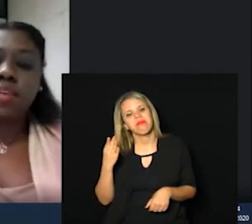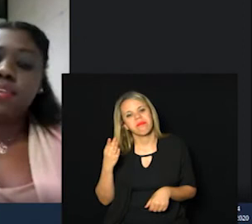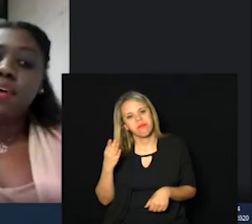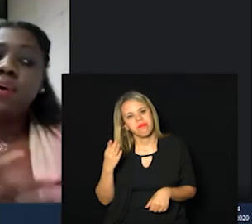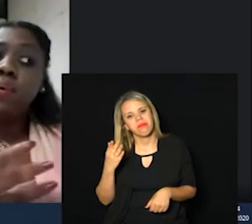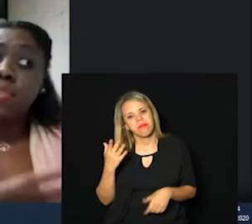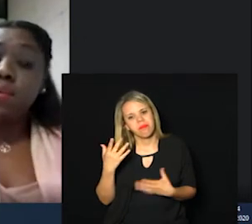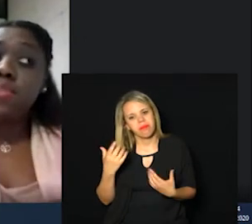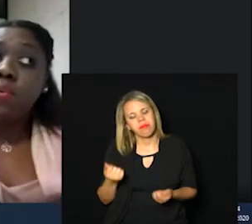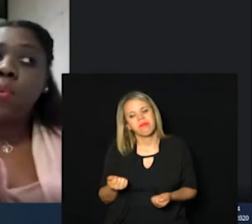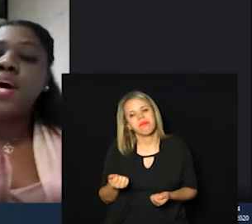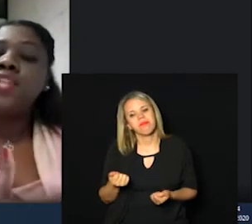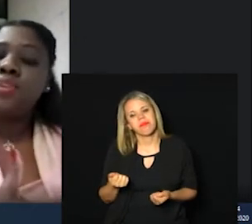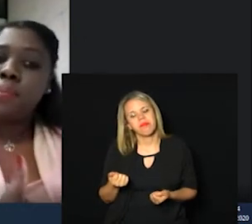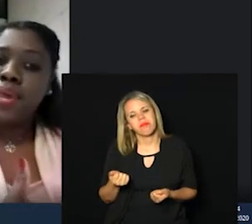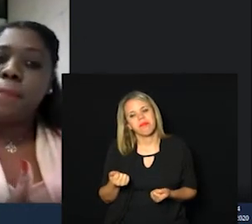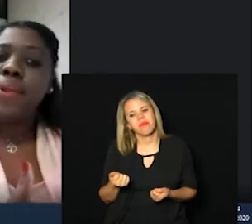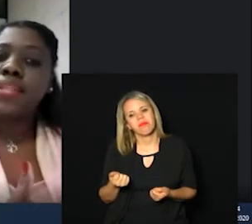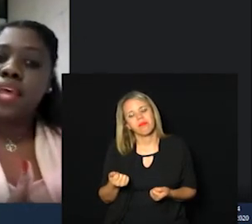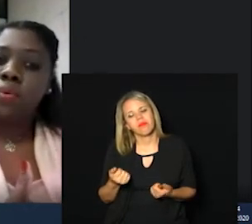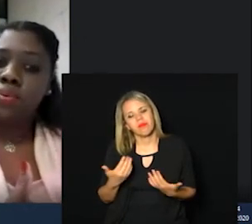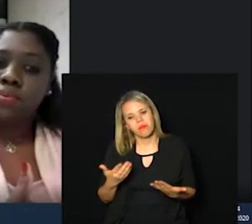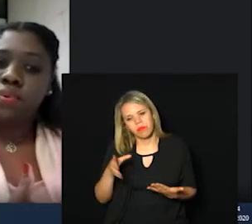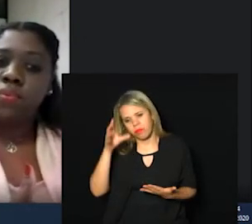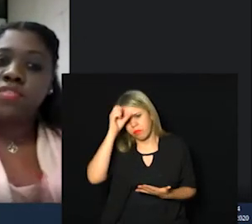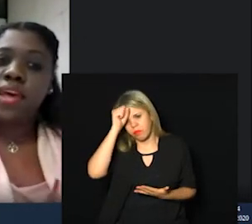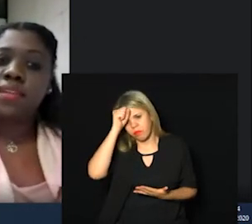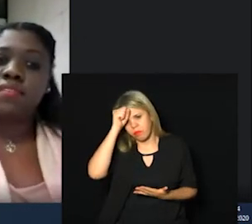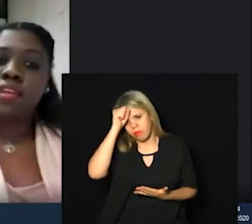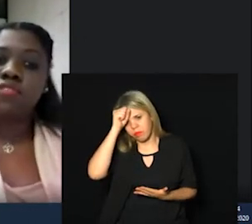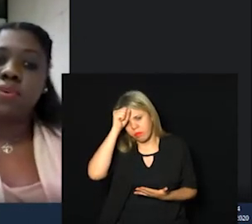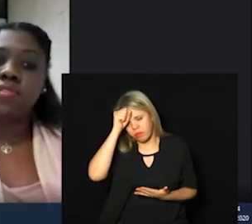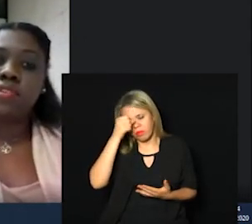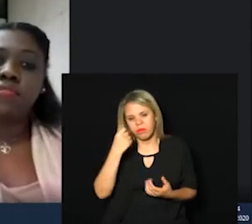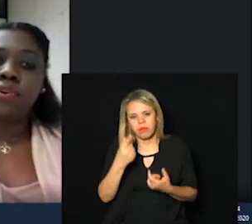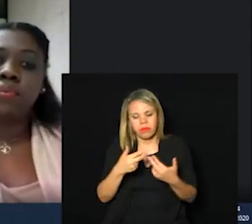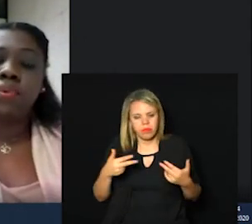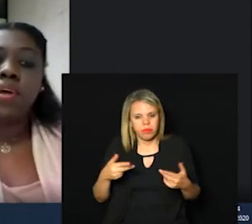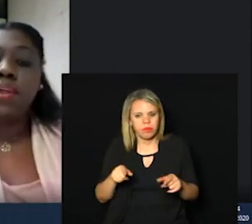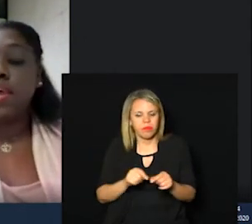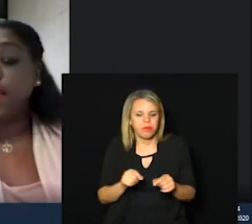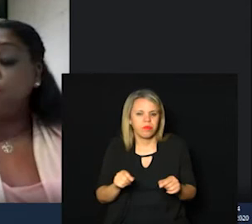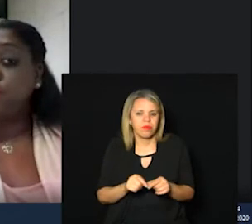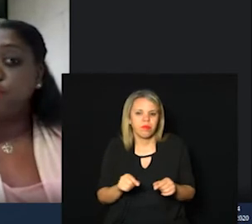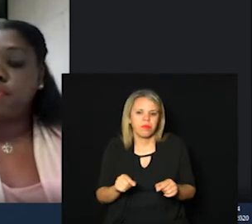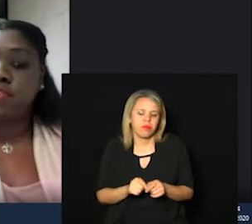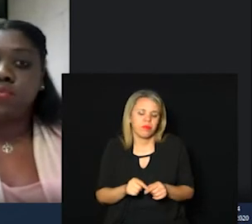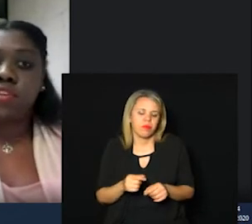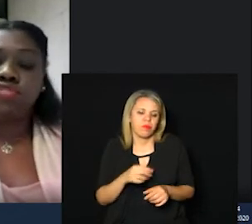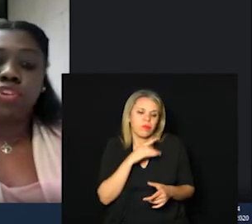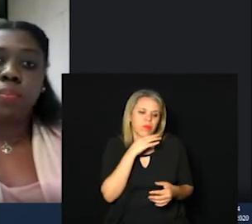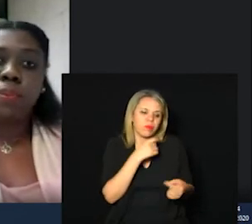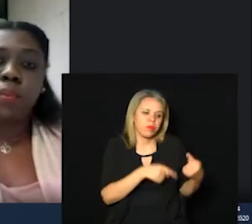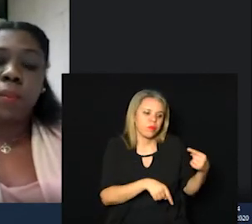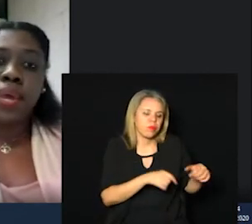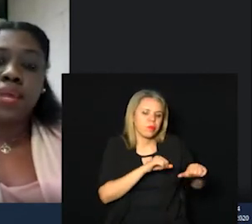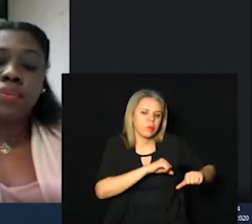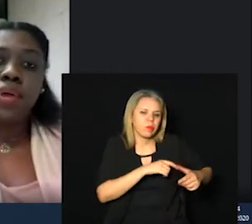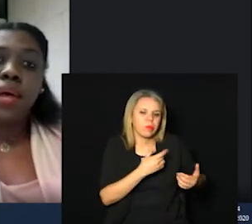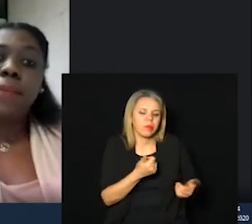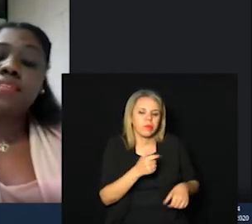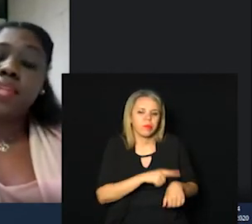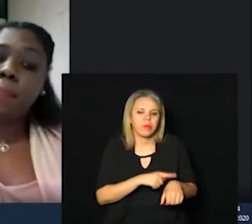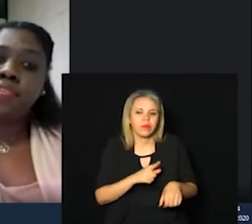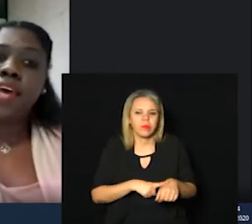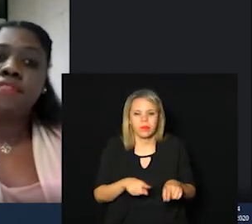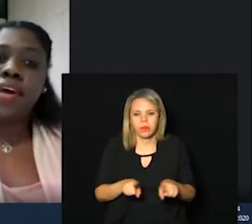reconheça o quanto também aprendeu com certas questões que foram negativas em um sentido no primeiro momento,